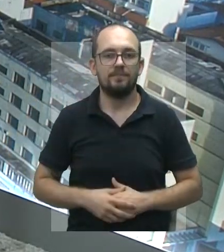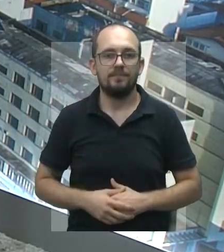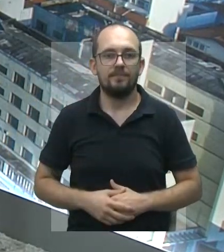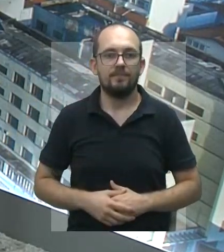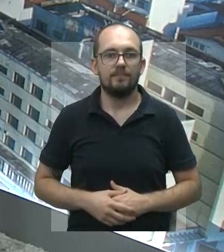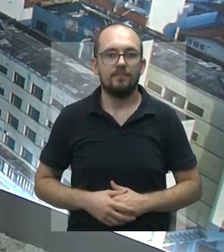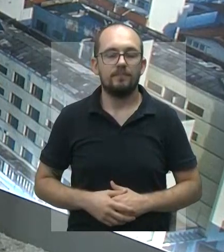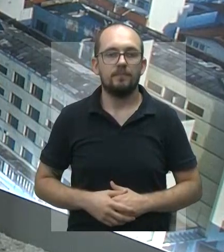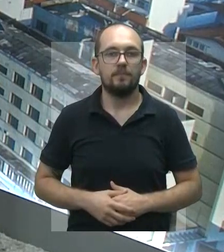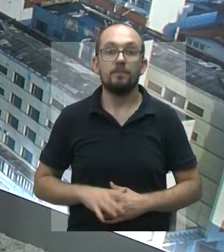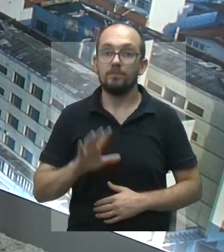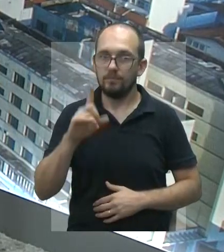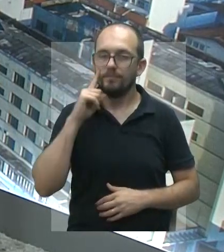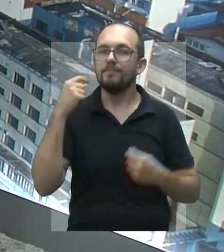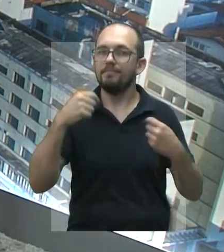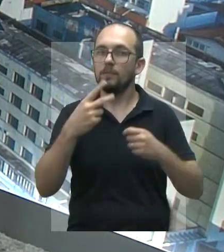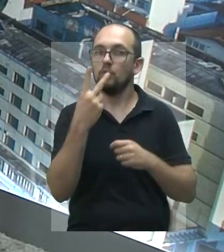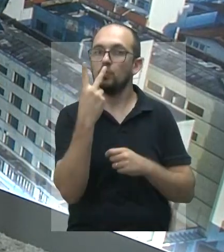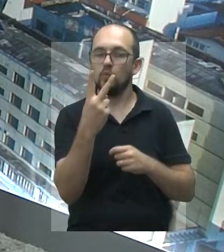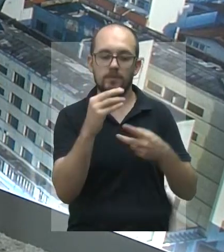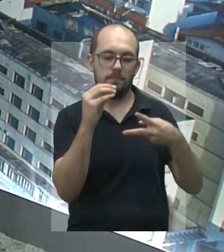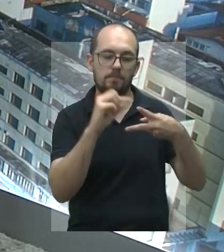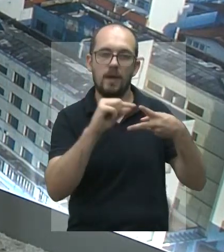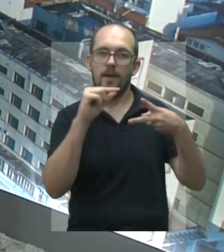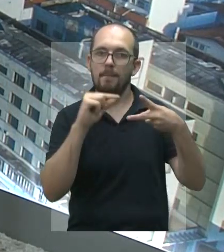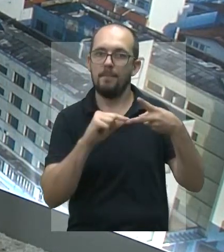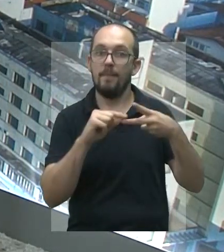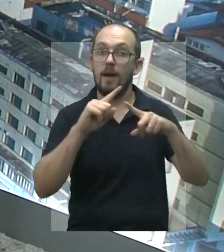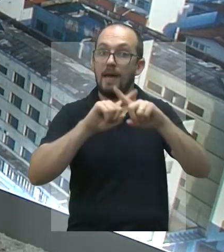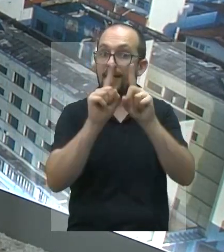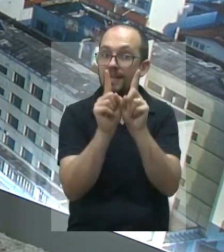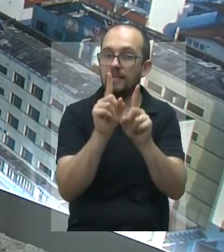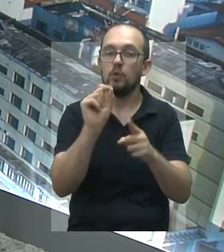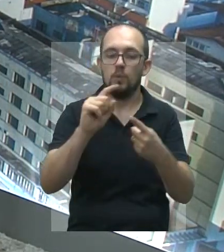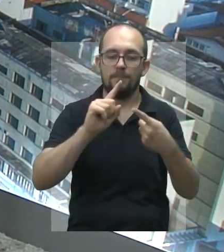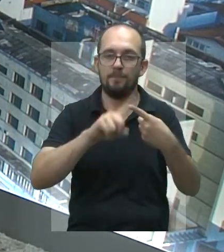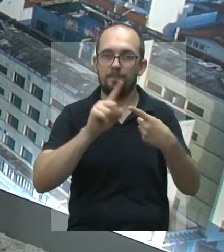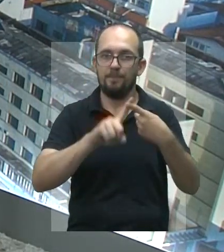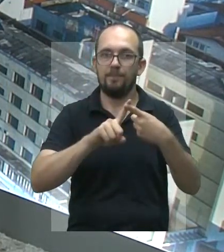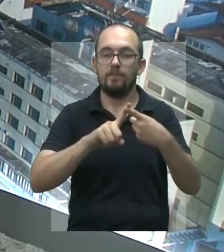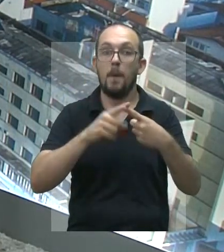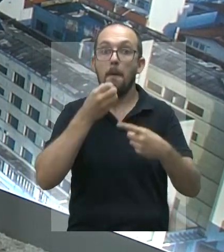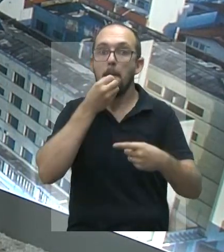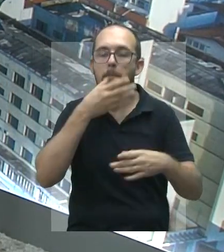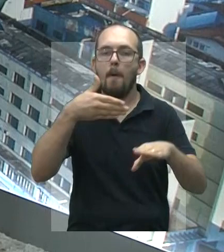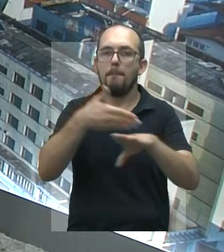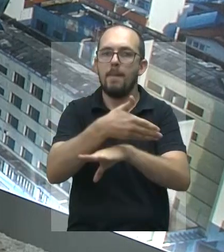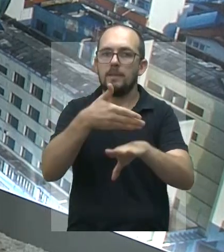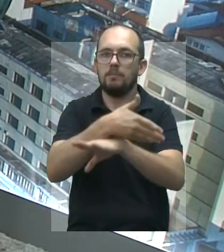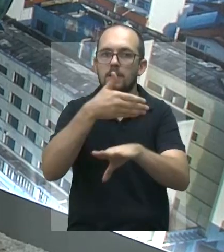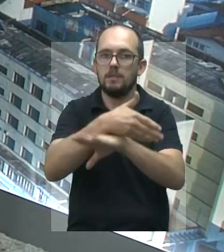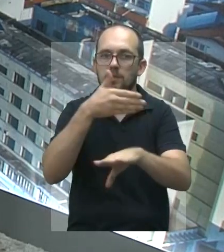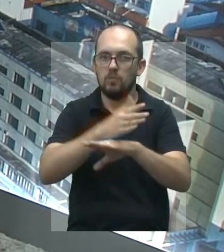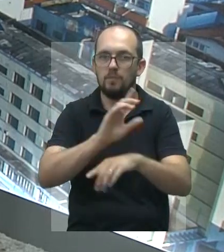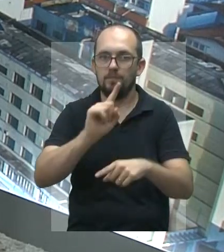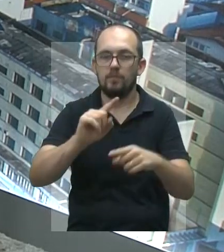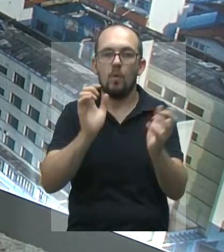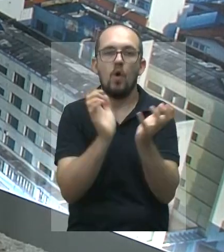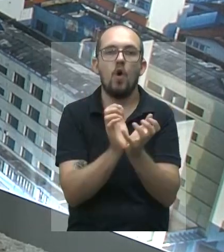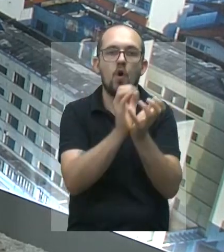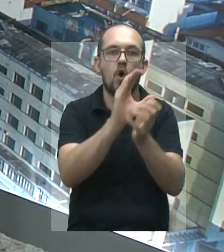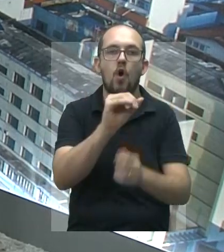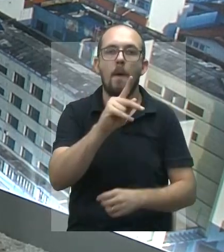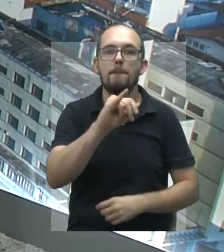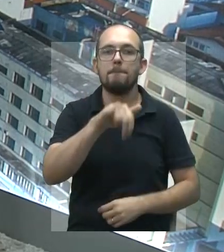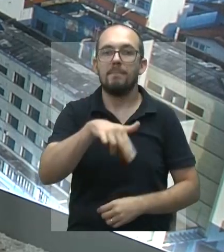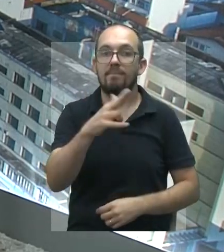aí 2 compromissos, 2 missões que o 15 tem para o ano que vem. Tem uma boa participação na Copinha. Exatamente. Né? E o